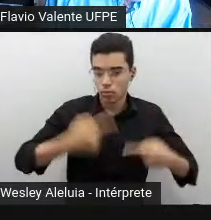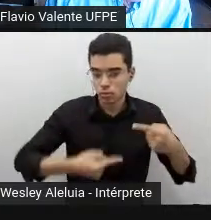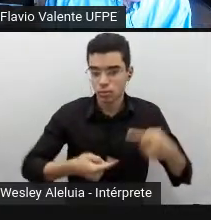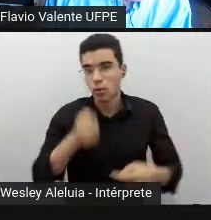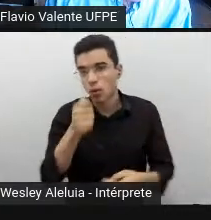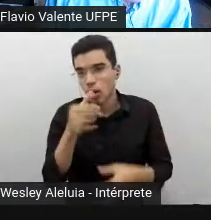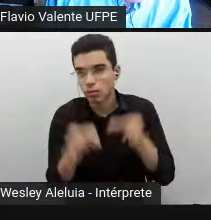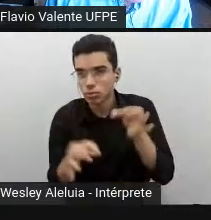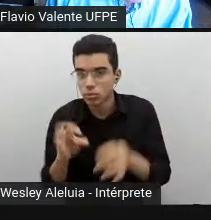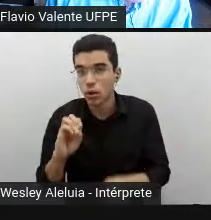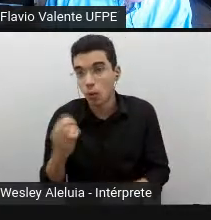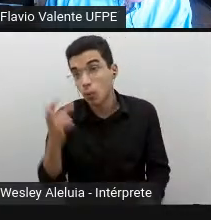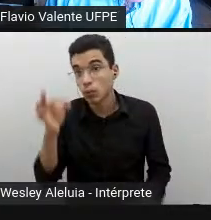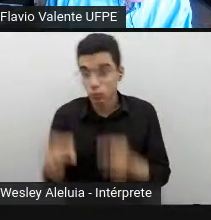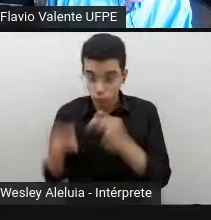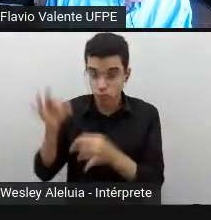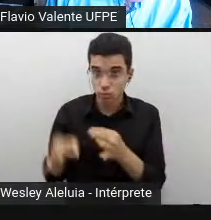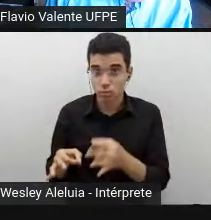ou judiciais.